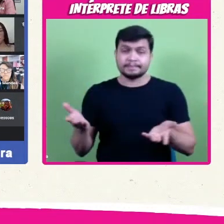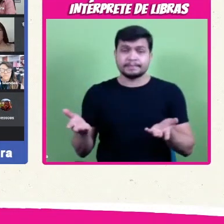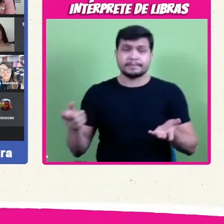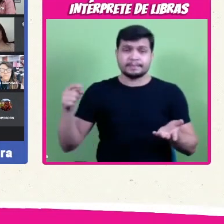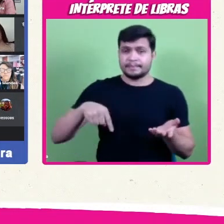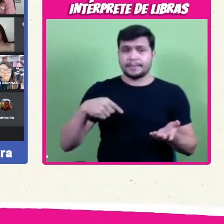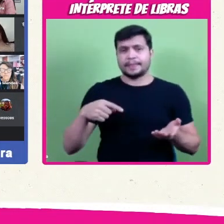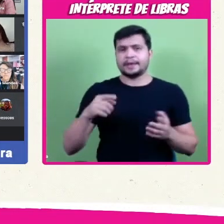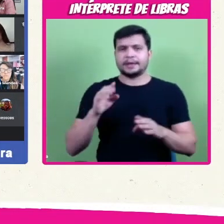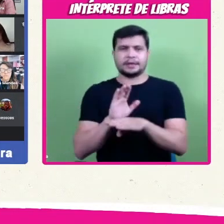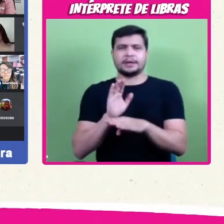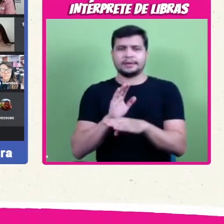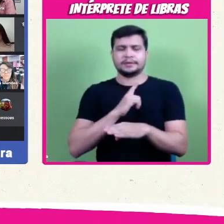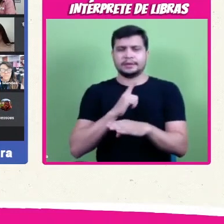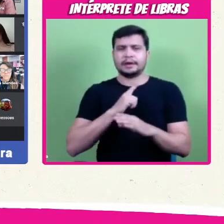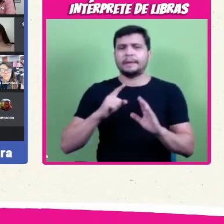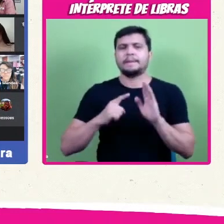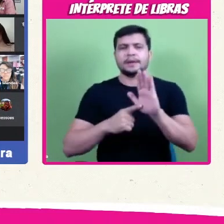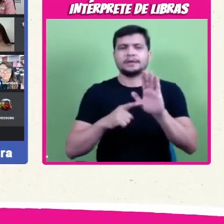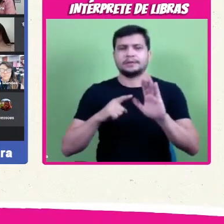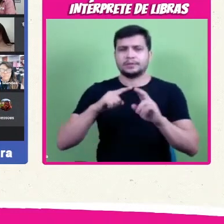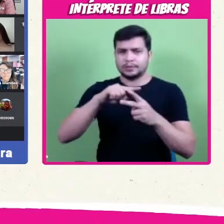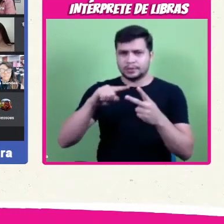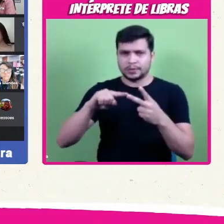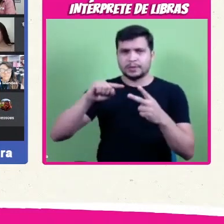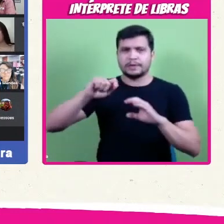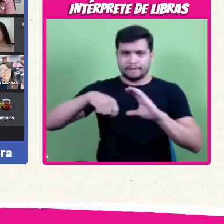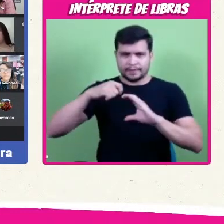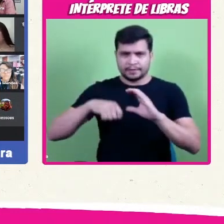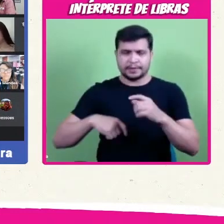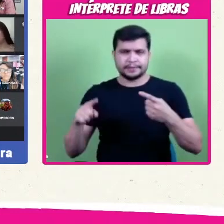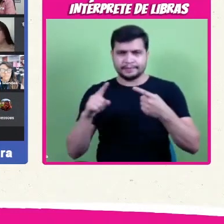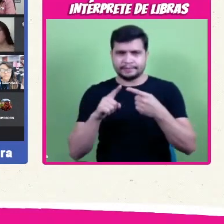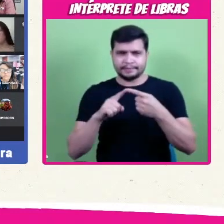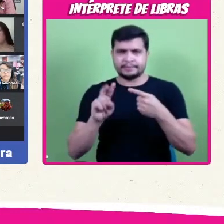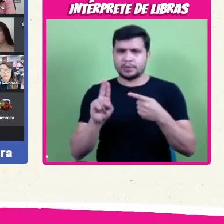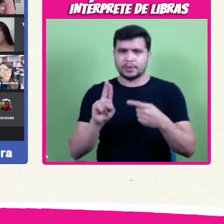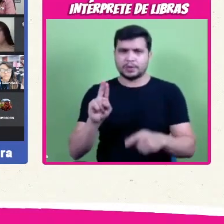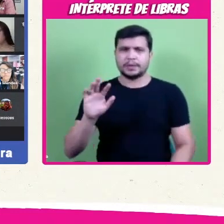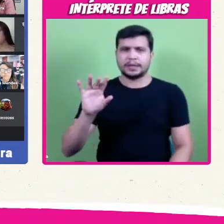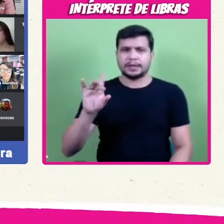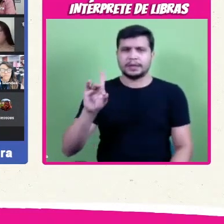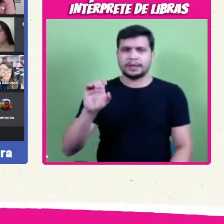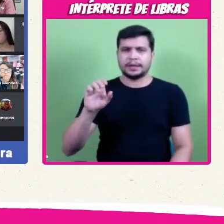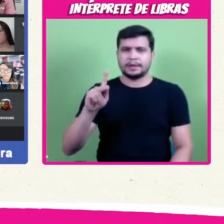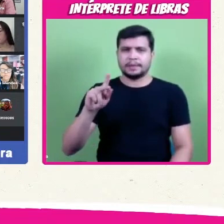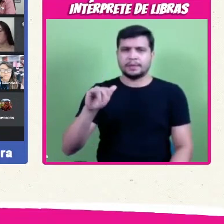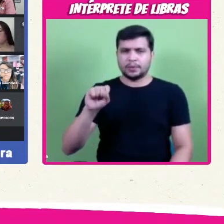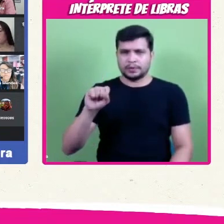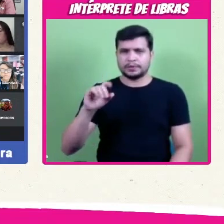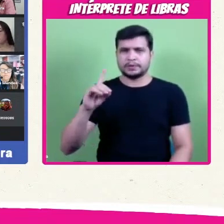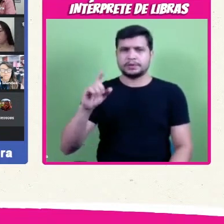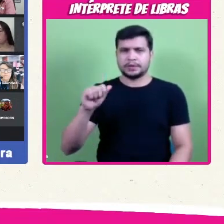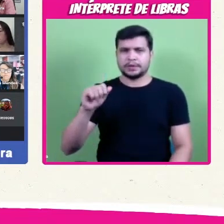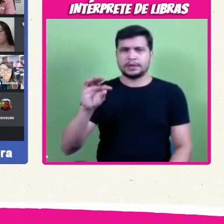2 curtas. O filme Depois da Tempestade, sobre a LGBTfobia na escola, e o filme Eu Não Quero Voltar Sozinho. Após os